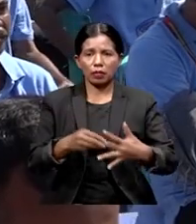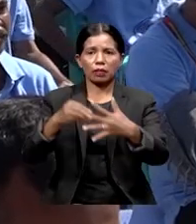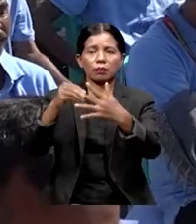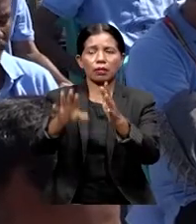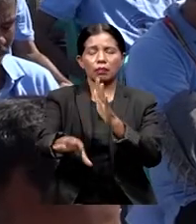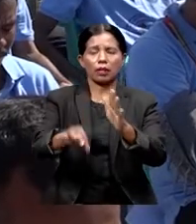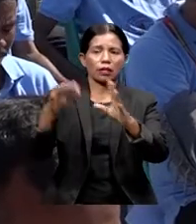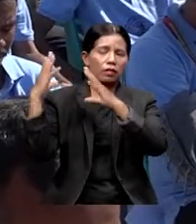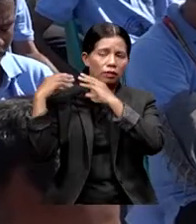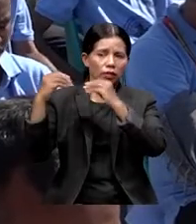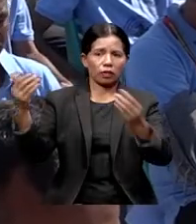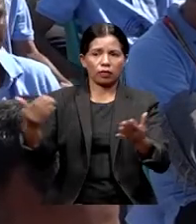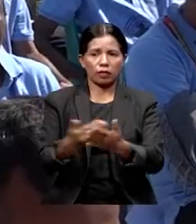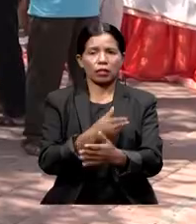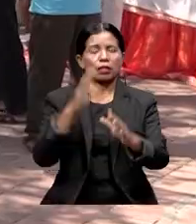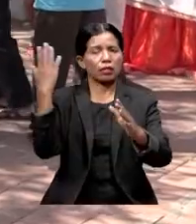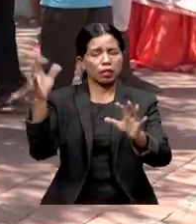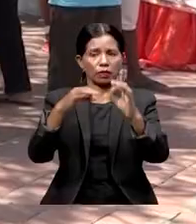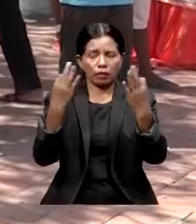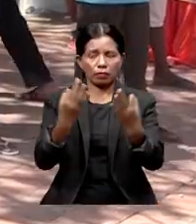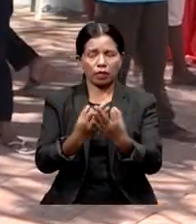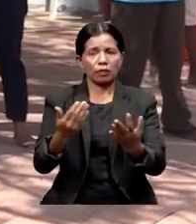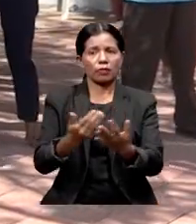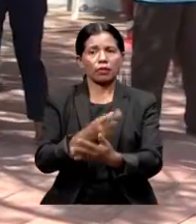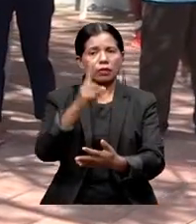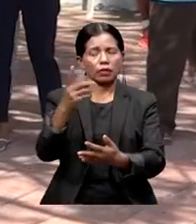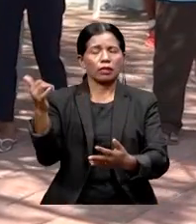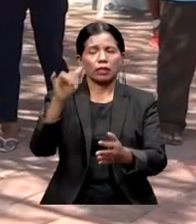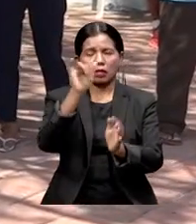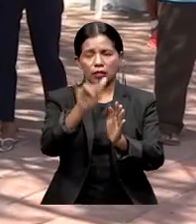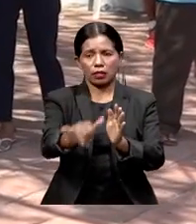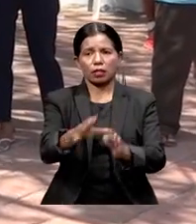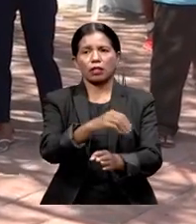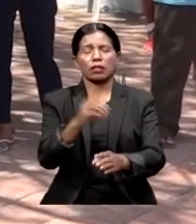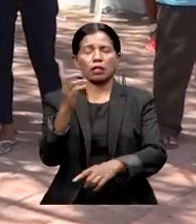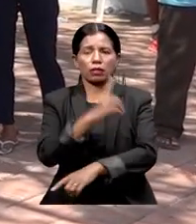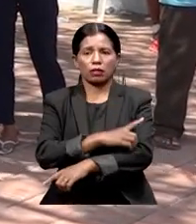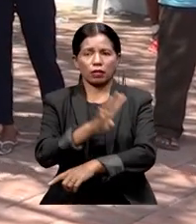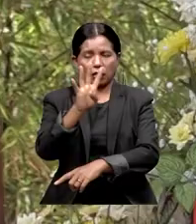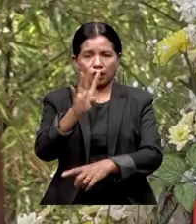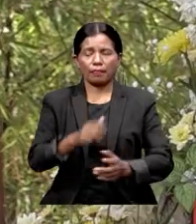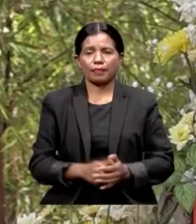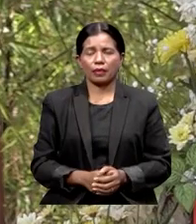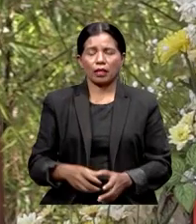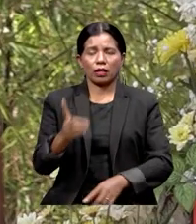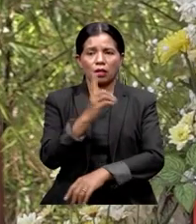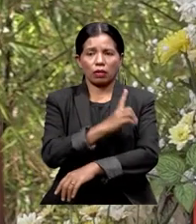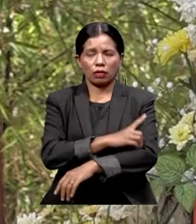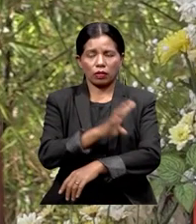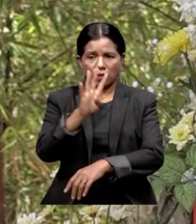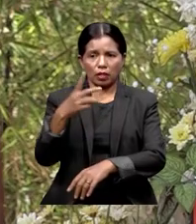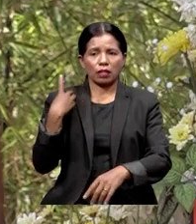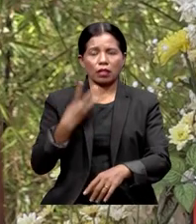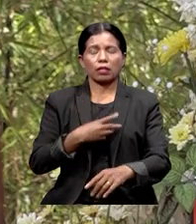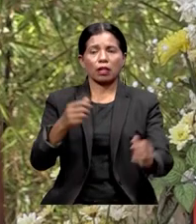belehetan experiência fong, e a família fong ida nebe Sira helabat durante Loronhat. Loronhat ona makita hamutu kia pati